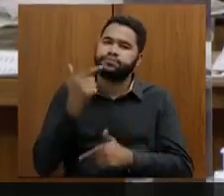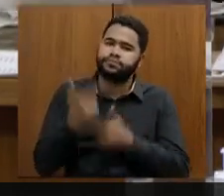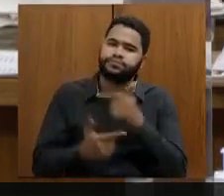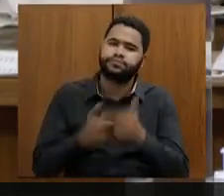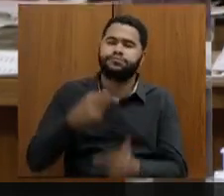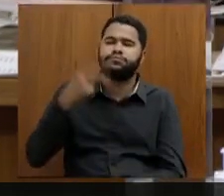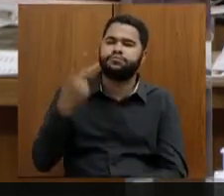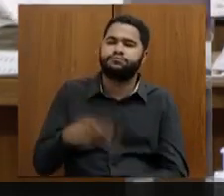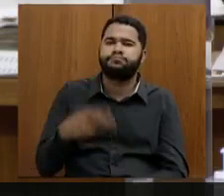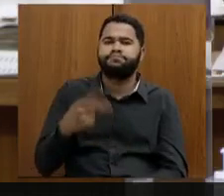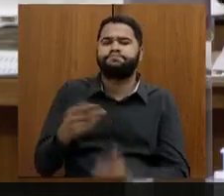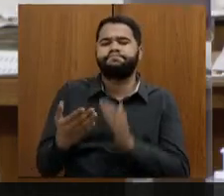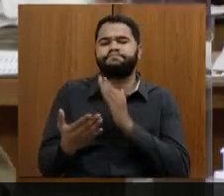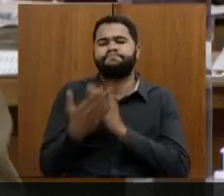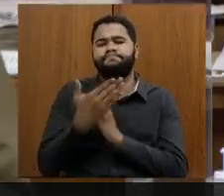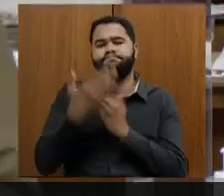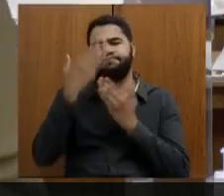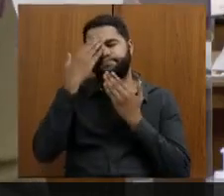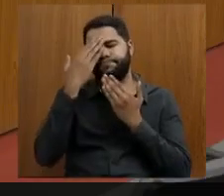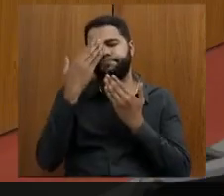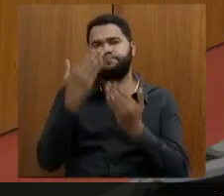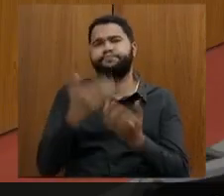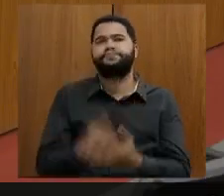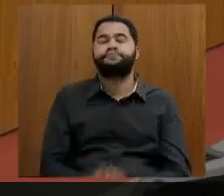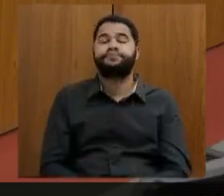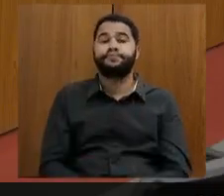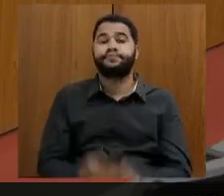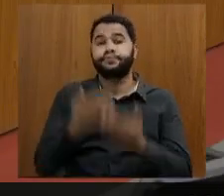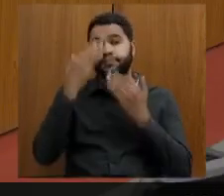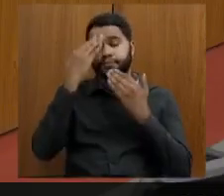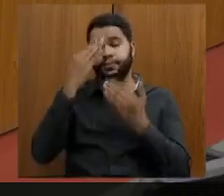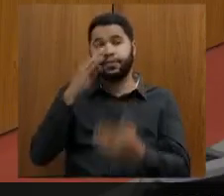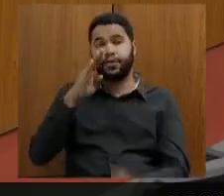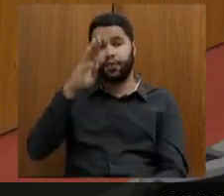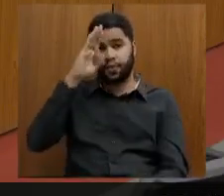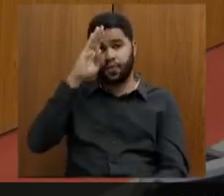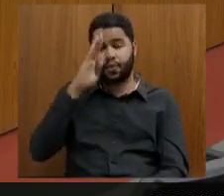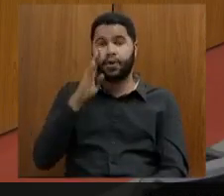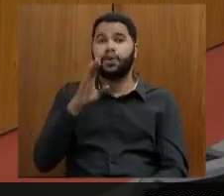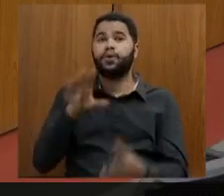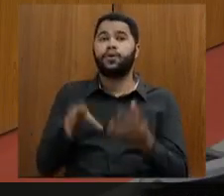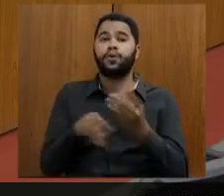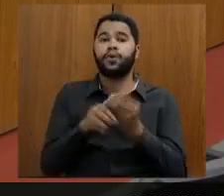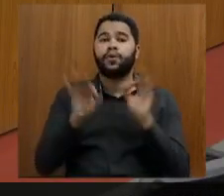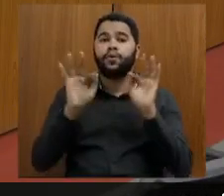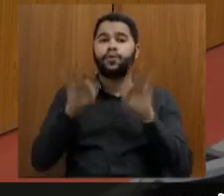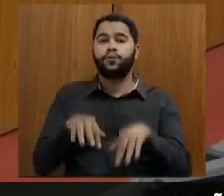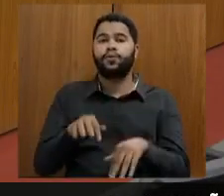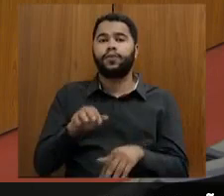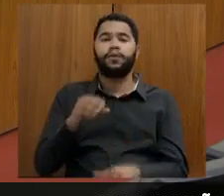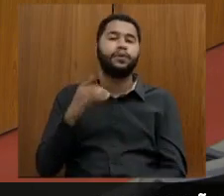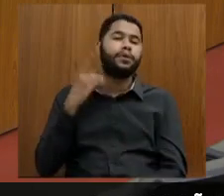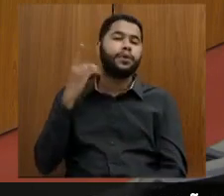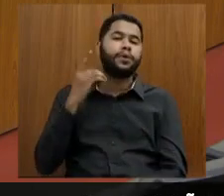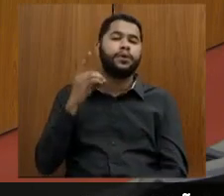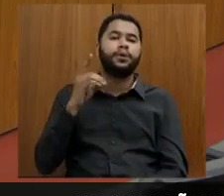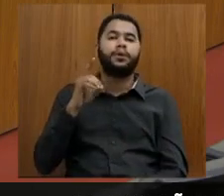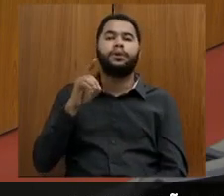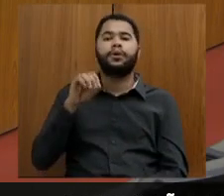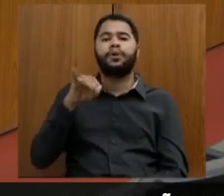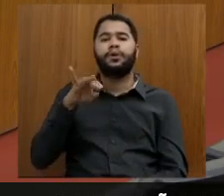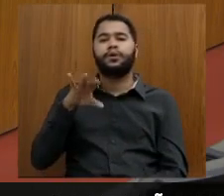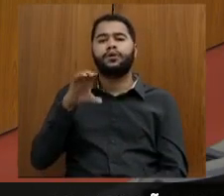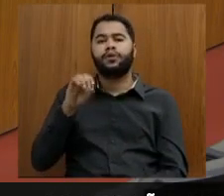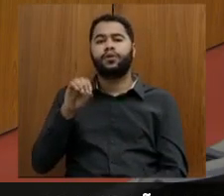trabalho dos Senhores aqui também favor de nós muito obrigado obrigado Comandante para as considerações finais Deputado Antonio Carlos Arantes também